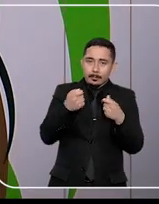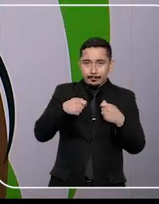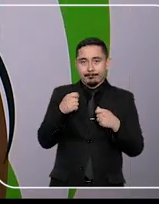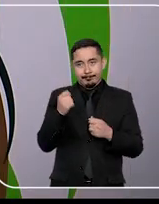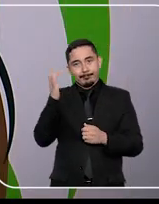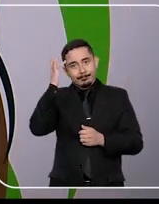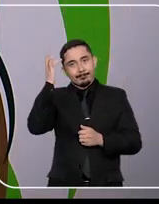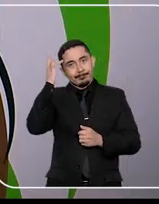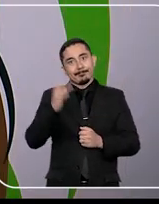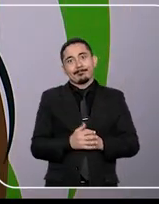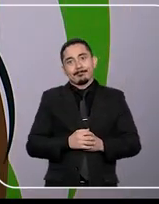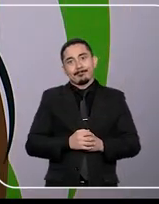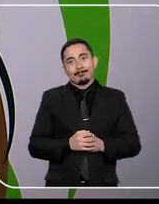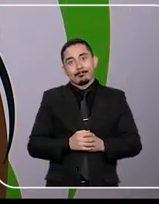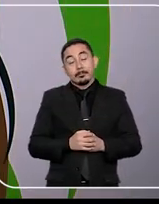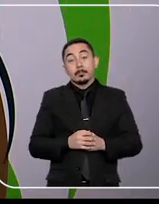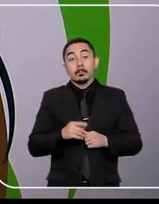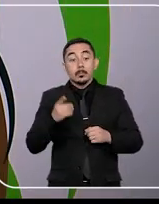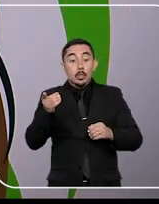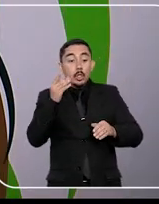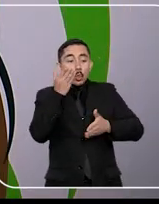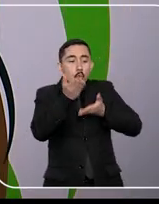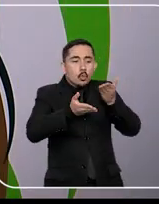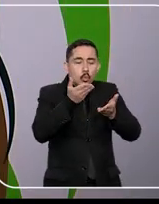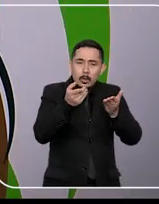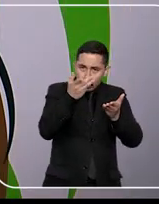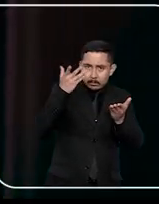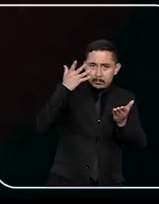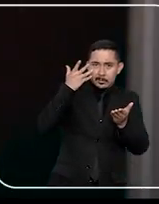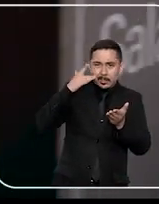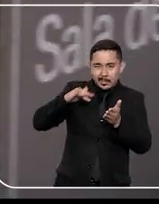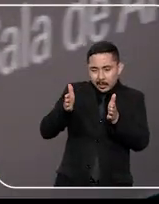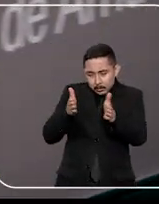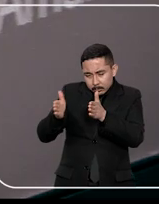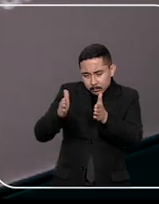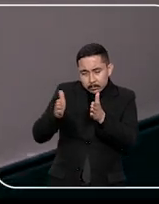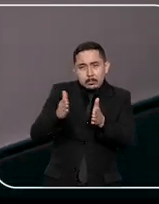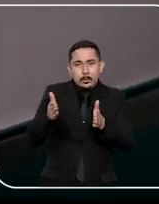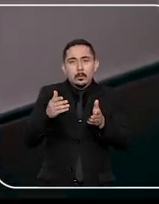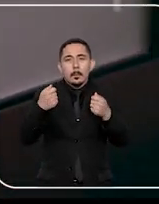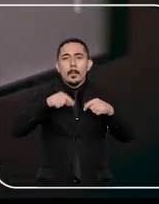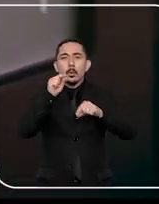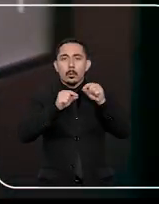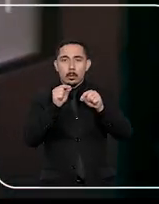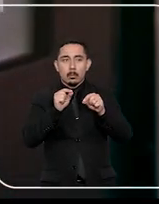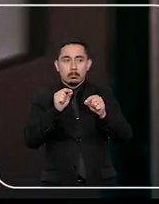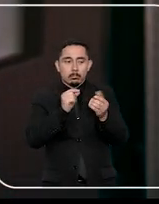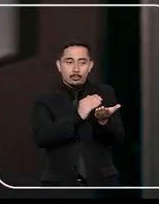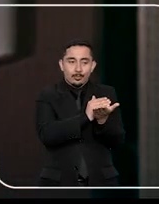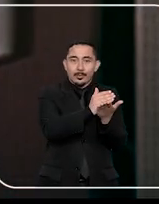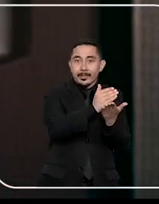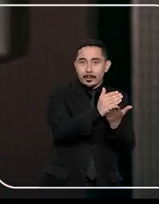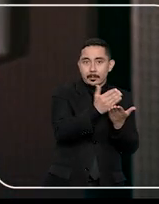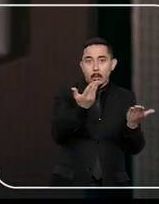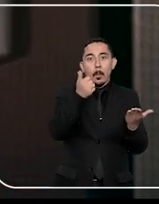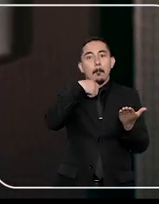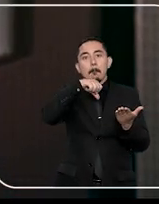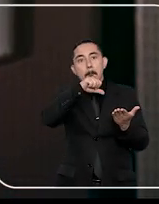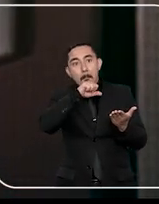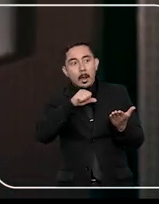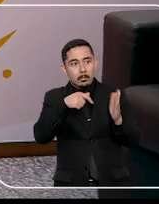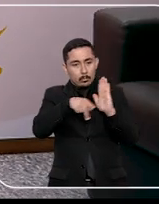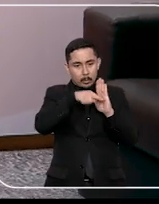cuidado da comissão com a primeira infância começa desde cedo. Mães que frequentam a STJ podem contar com uma